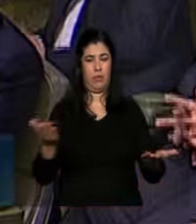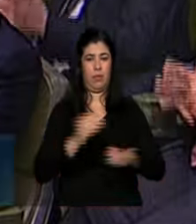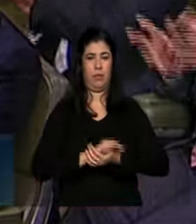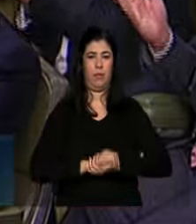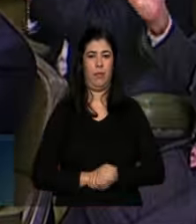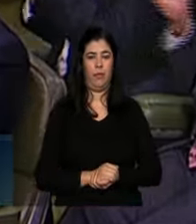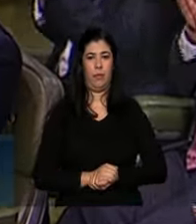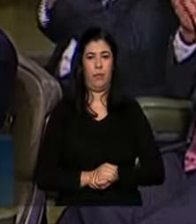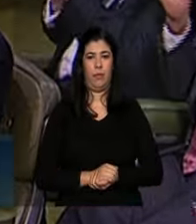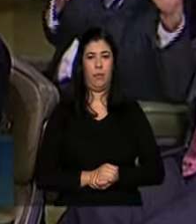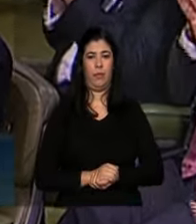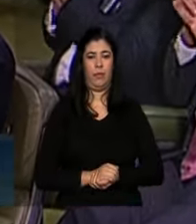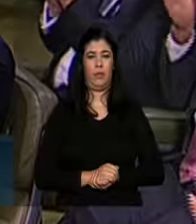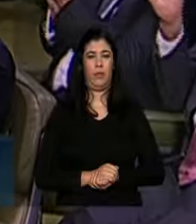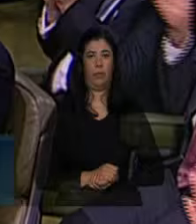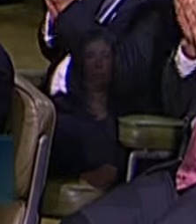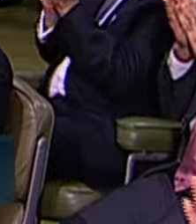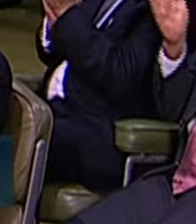todos.